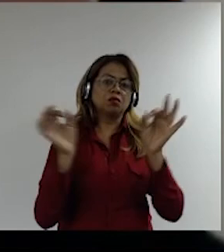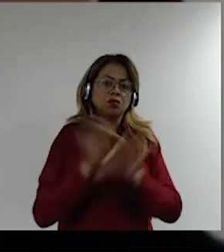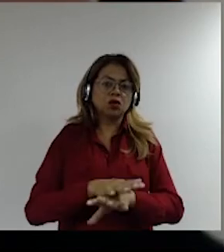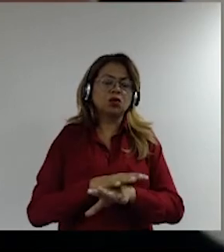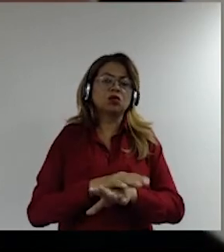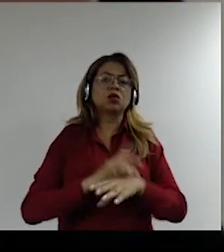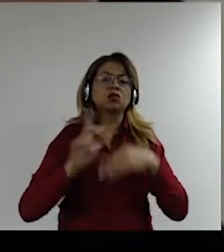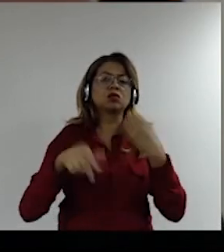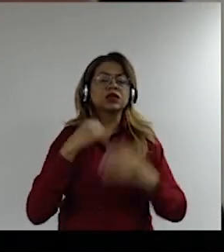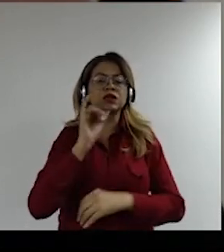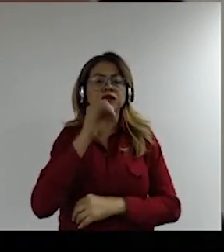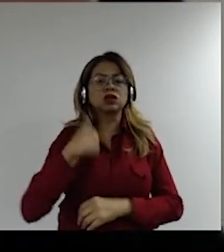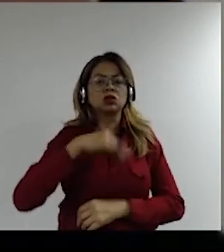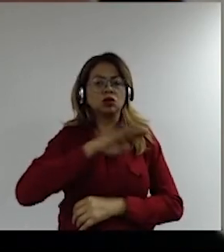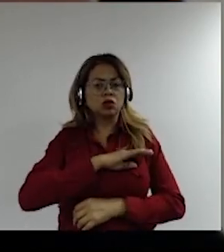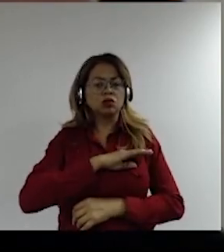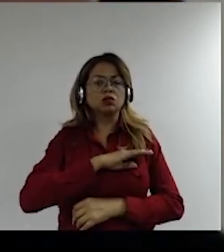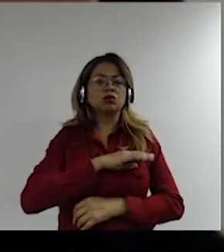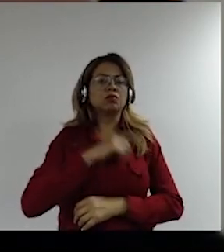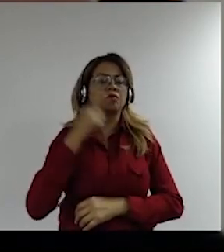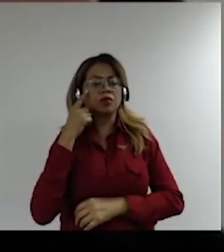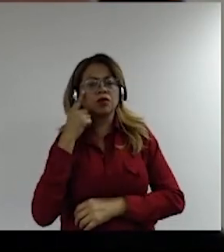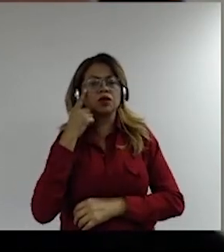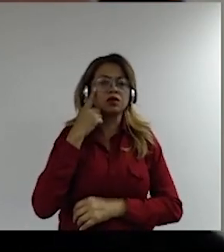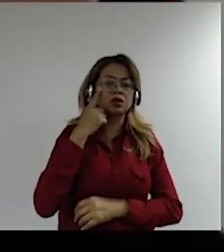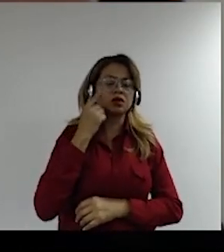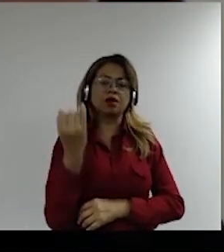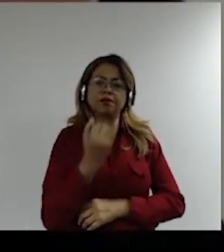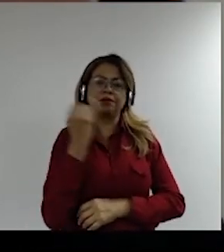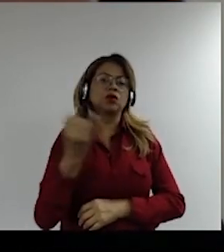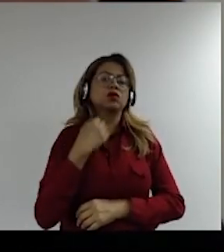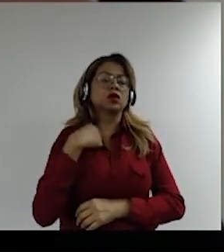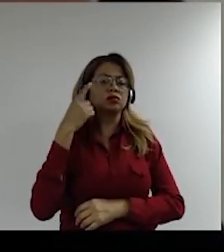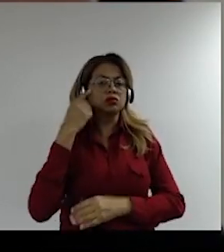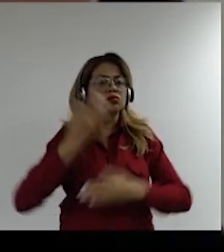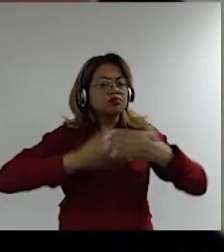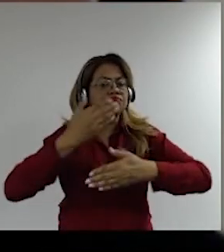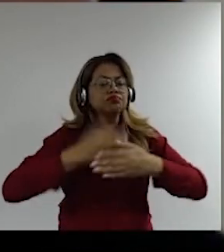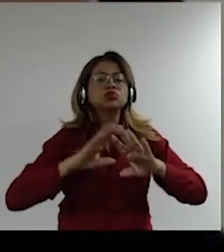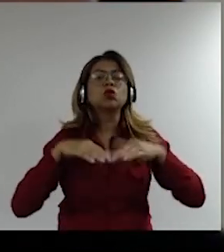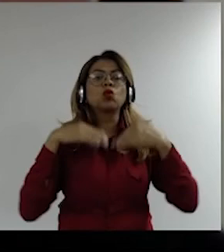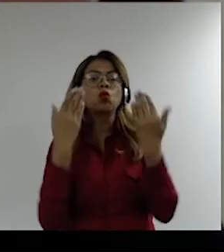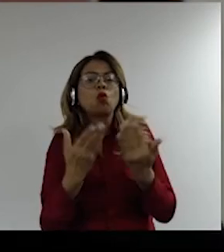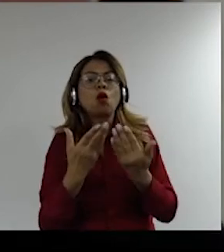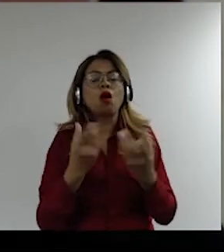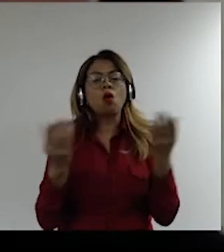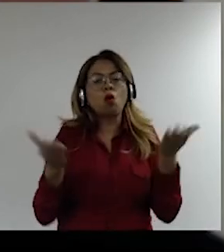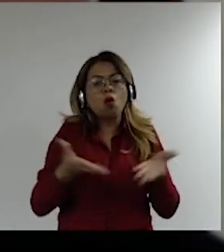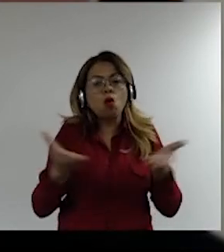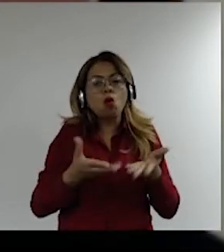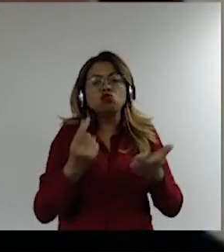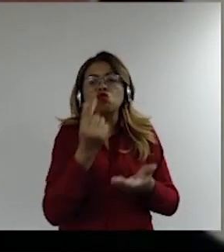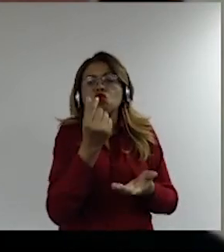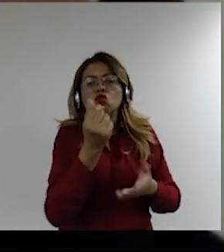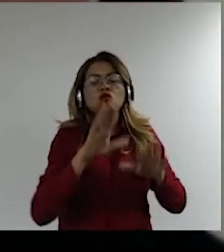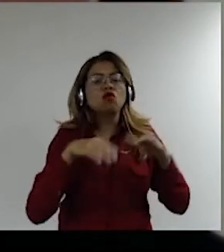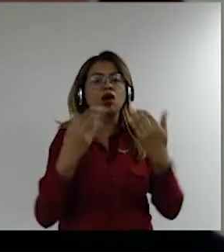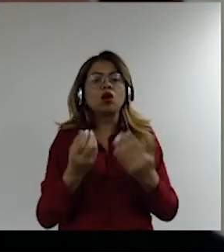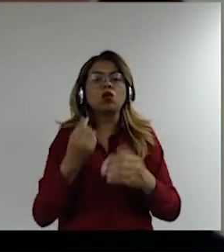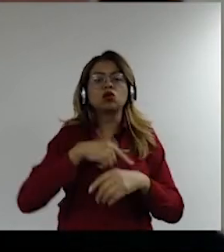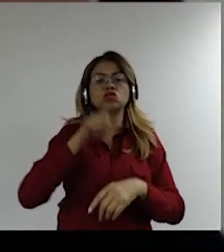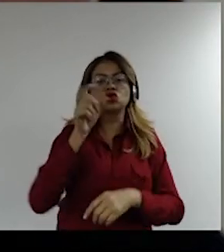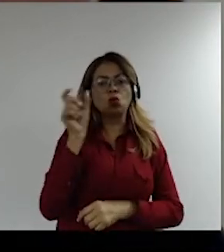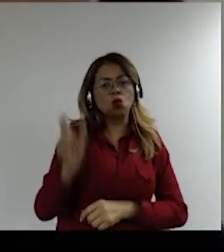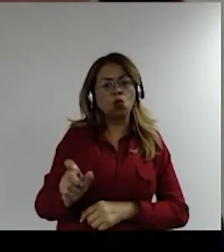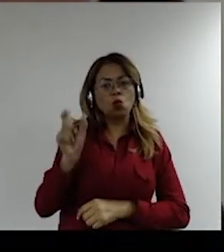Se nós formos aqui, e aí eu acho que é importante fazer essa avaliação, qual é o custo médio de um estudante no ensino